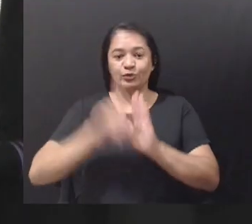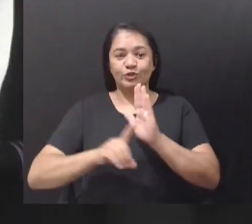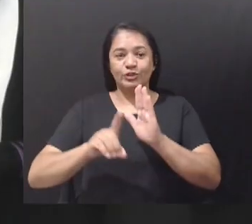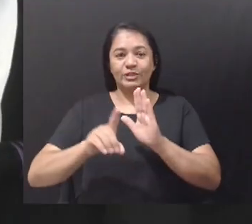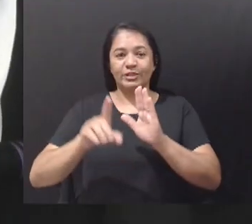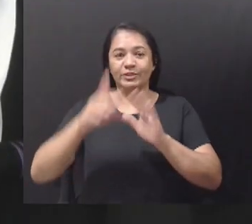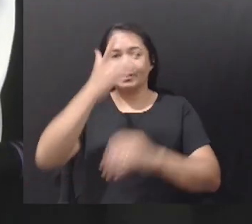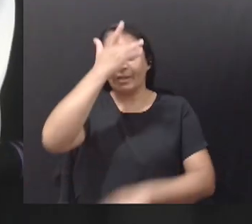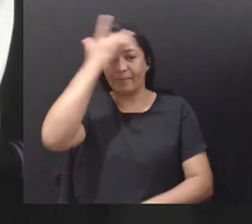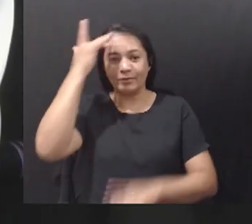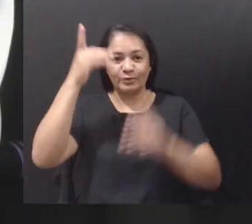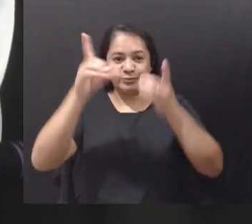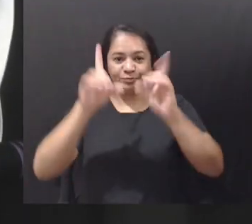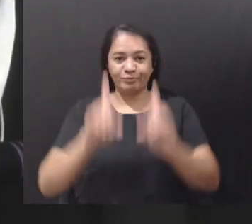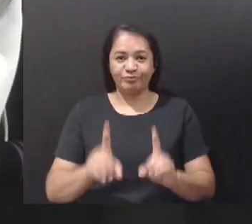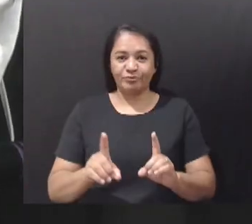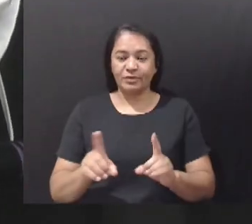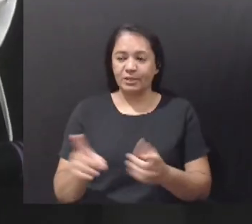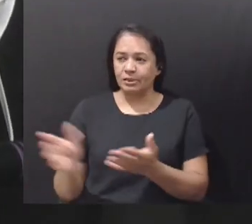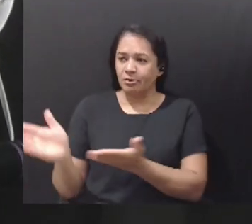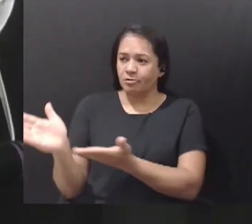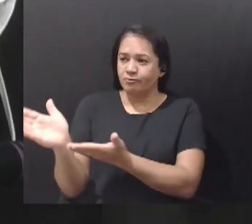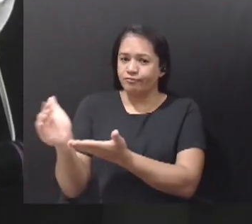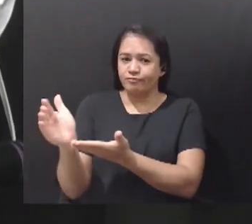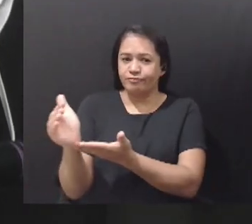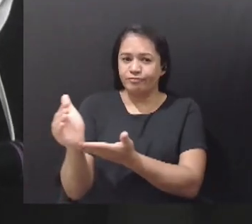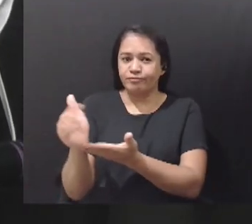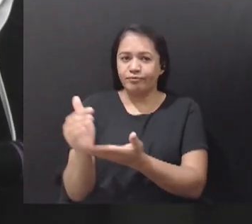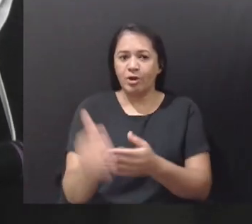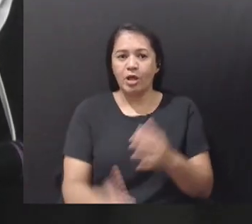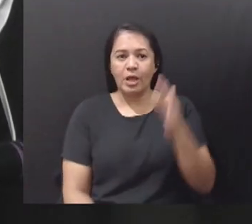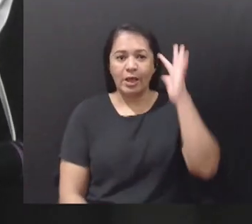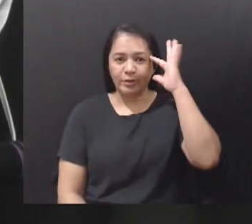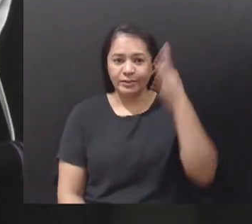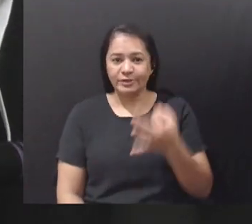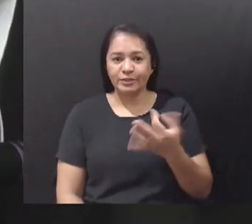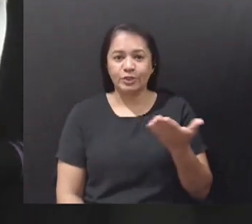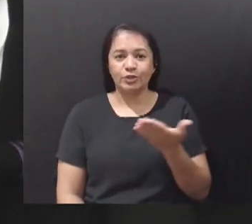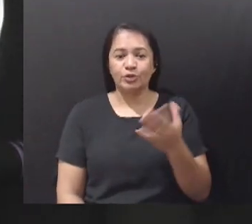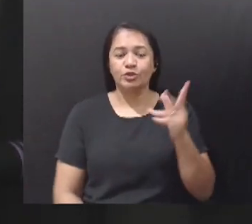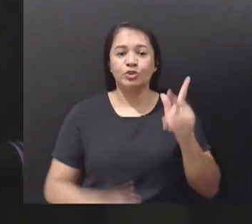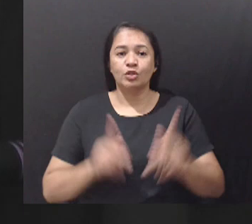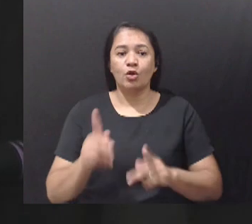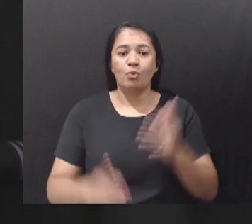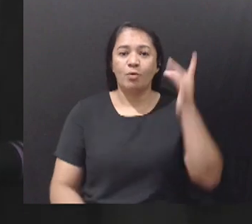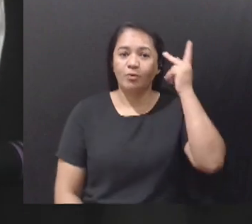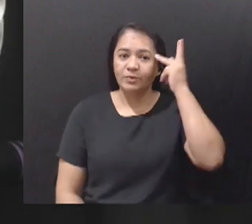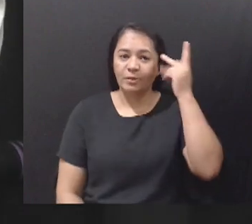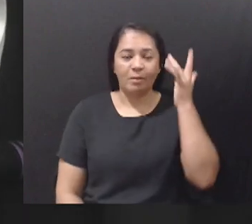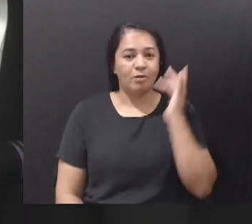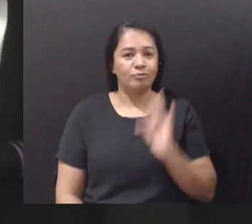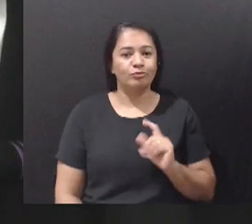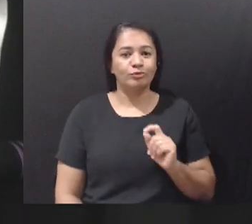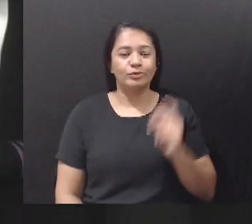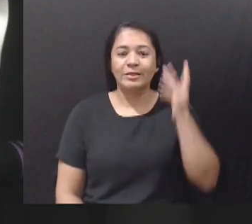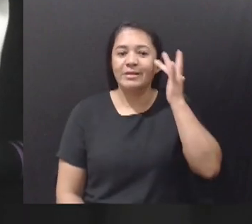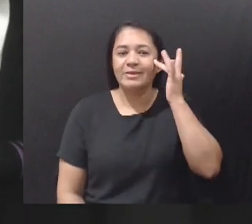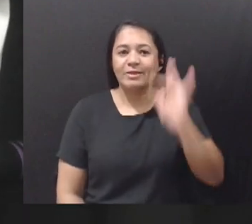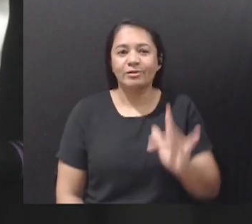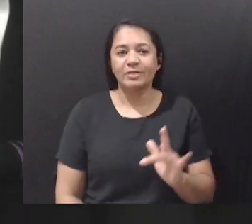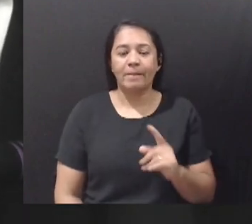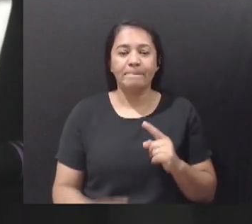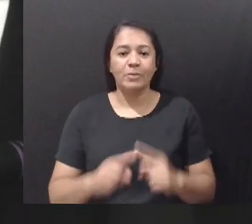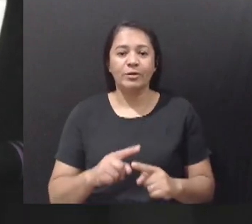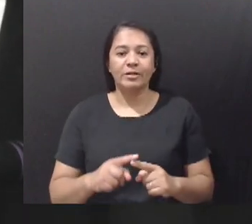você pega uma gama de que eu tenho certeza que hoje a população de São Paulo não tem ideia. Não é porque não tem informação.